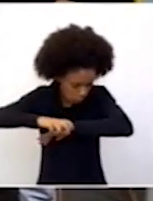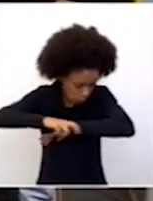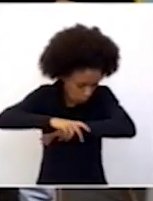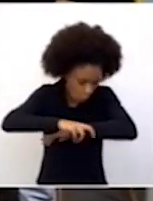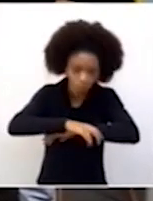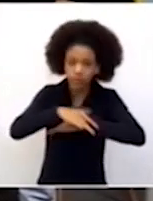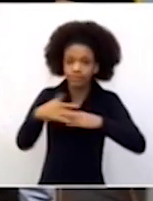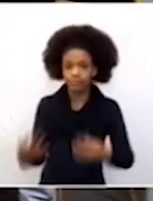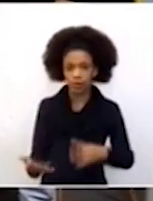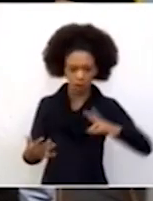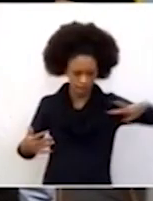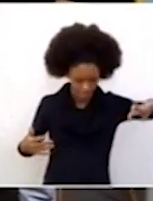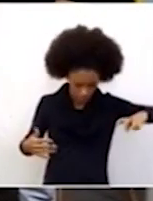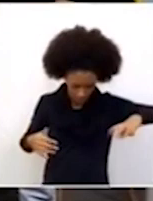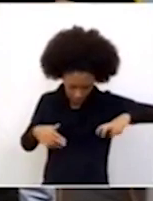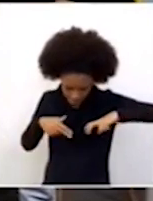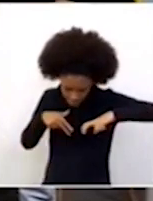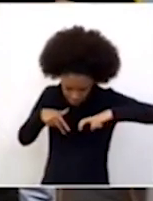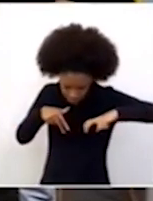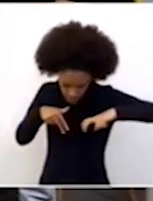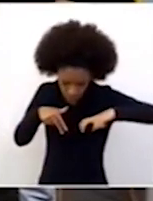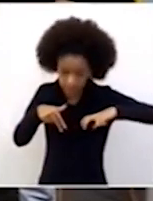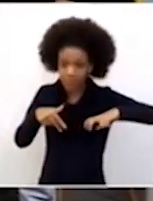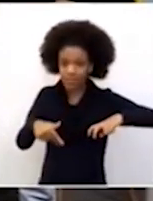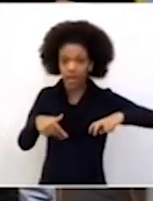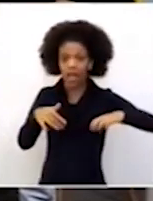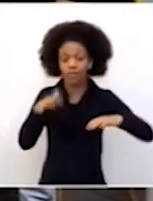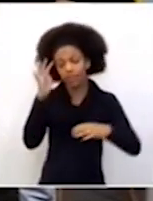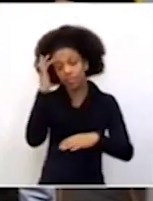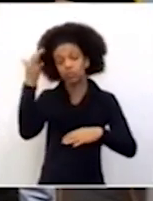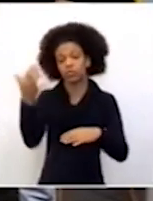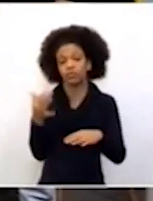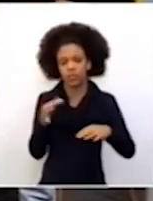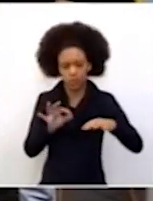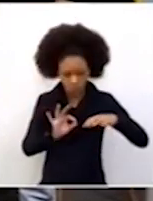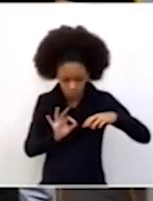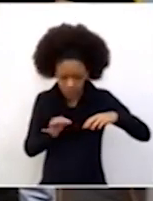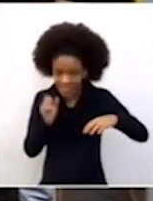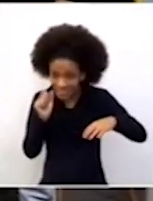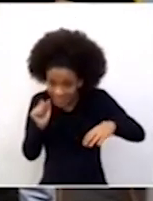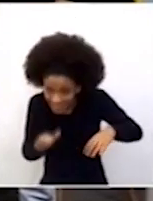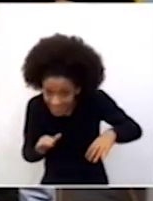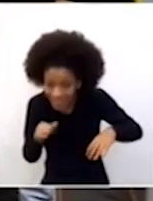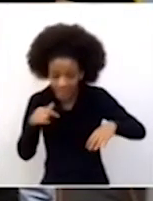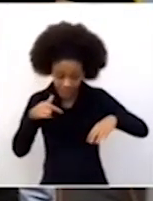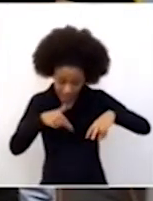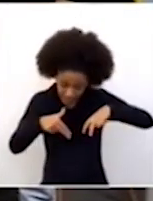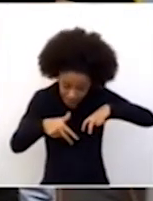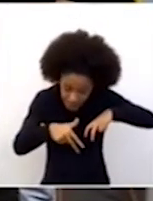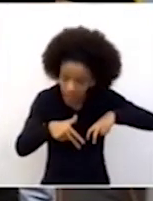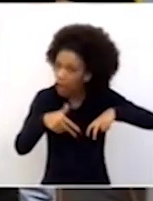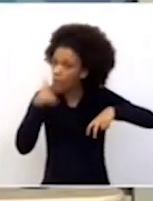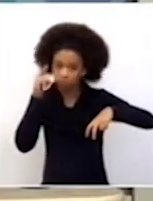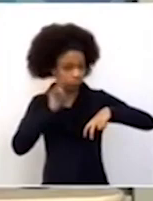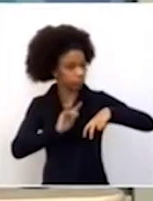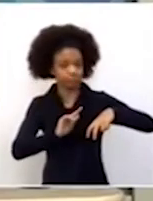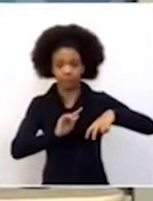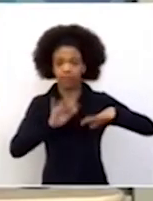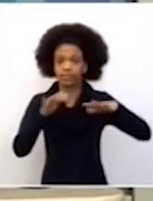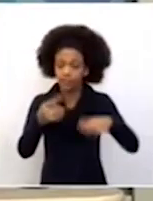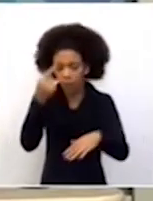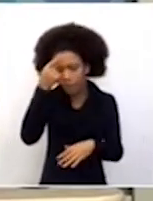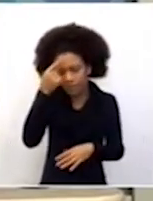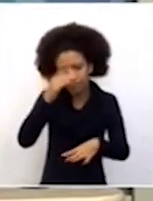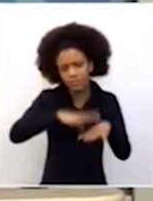habilidade, essa perspectiva, né? A questão de espaço e tempo. Então aí já começa a aflorar o pensamento matemático, talvez nessas as